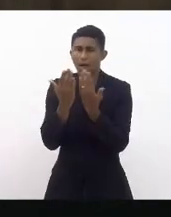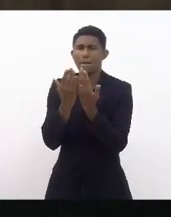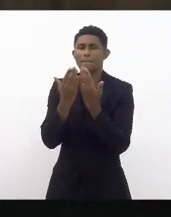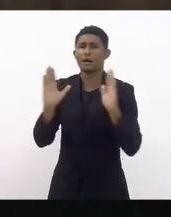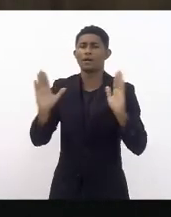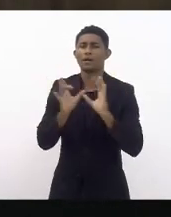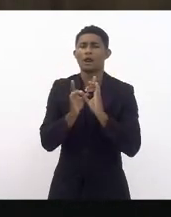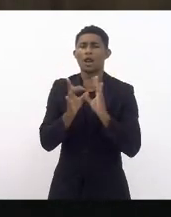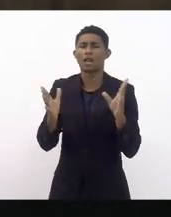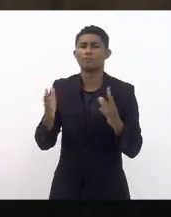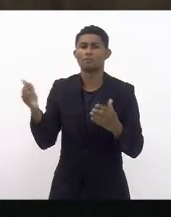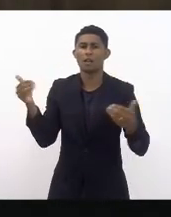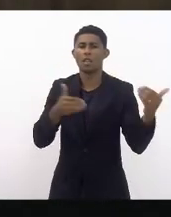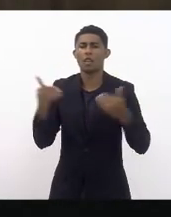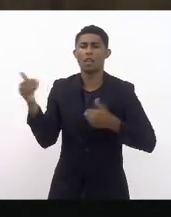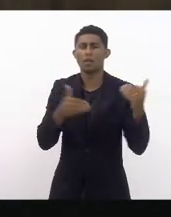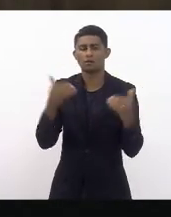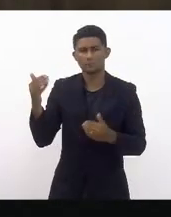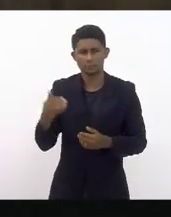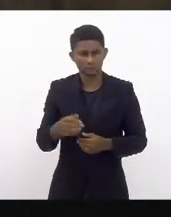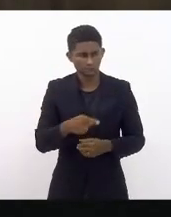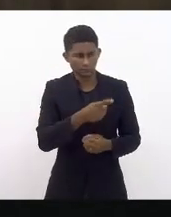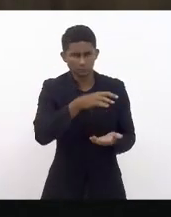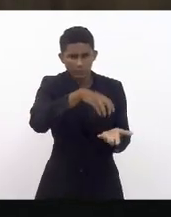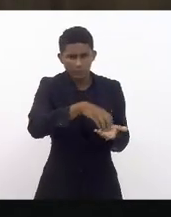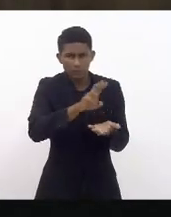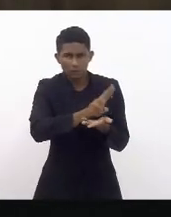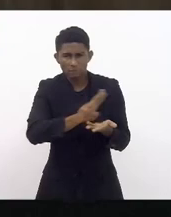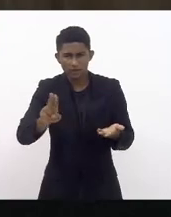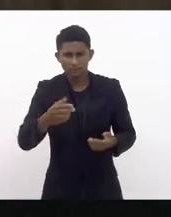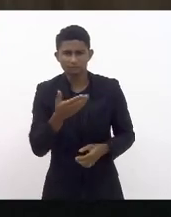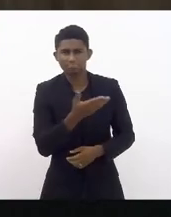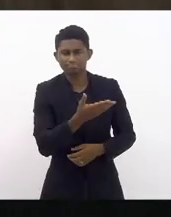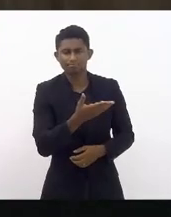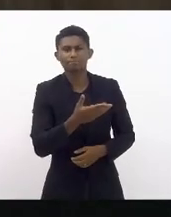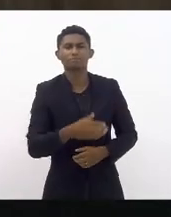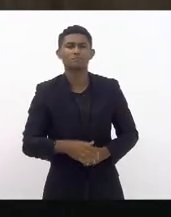Centro Universitário UESO hoje